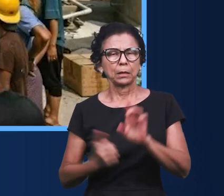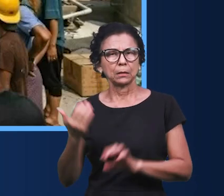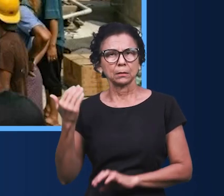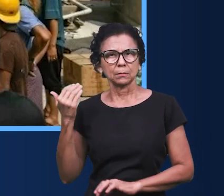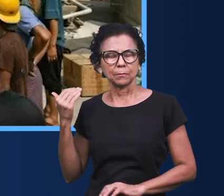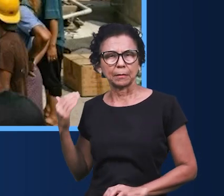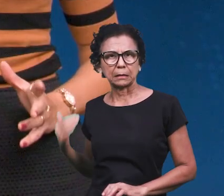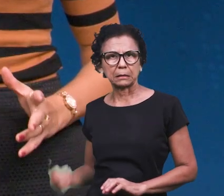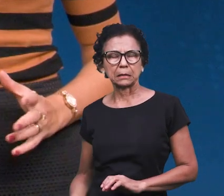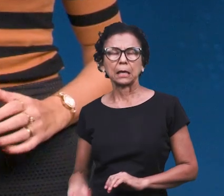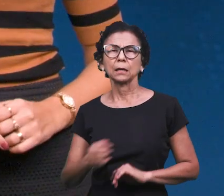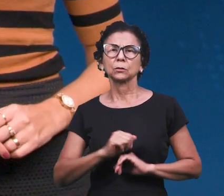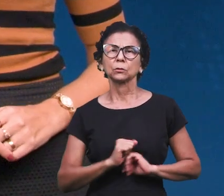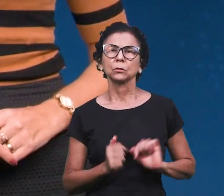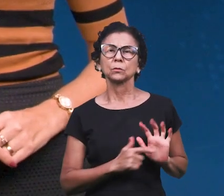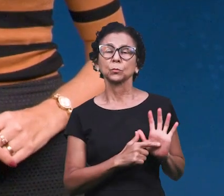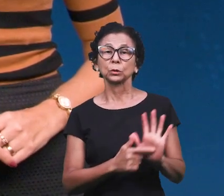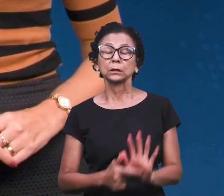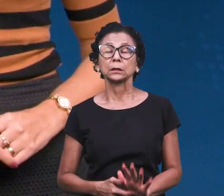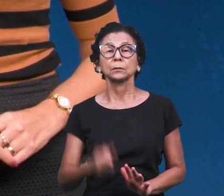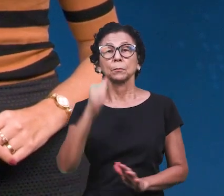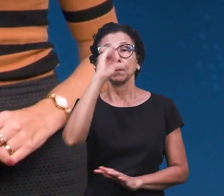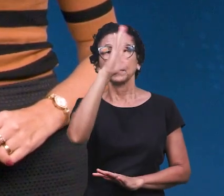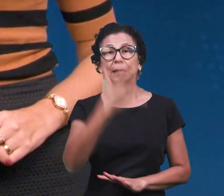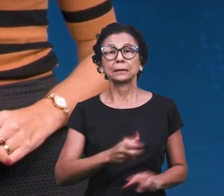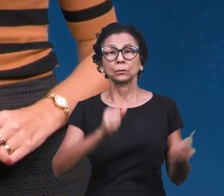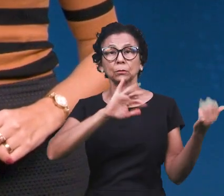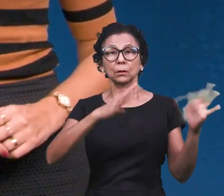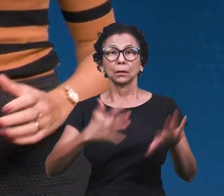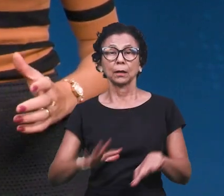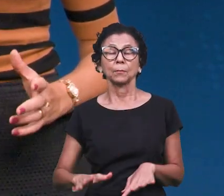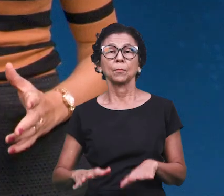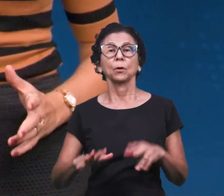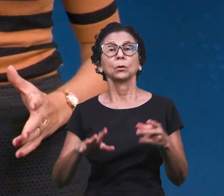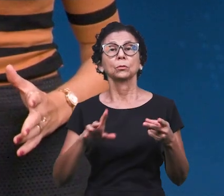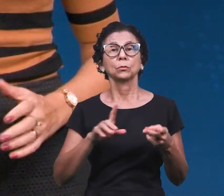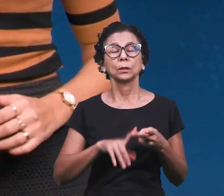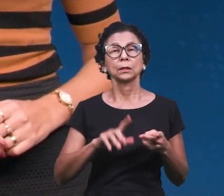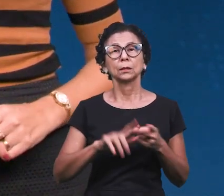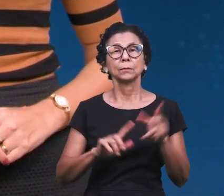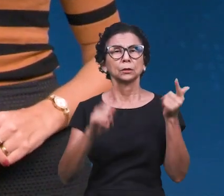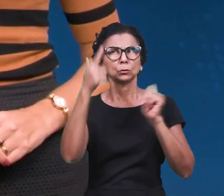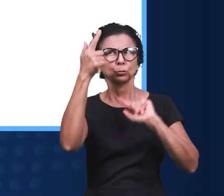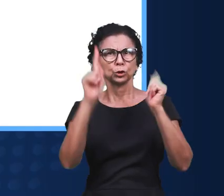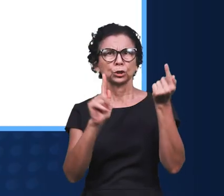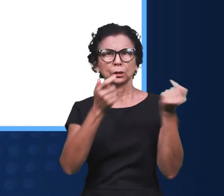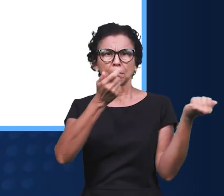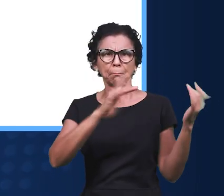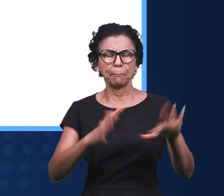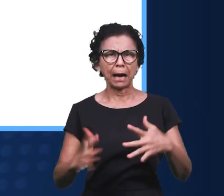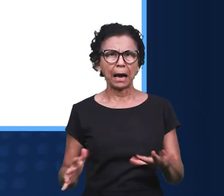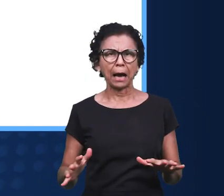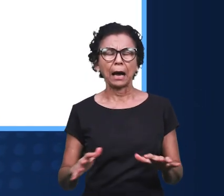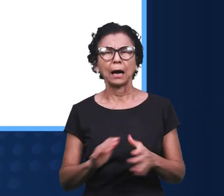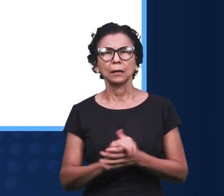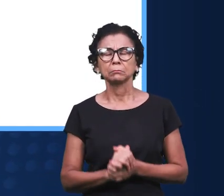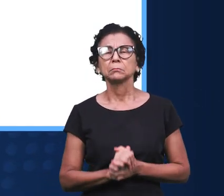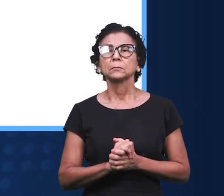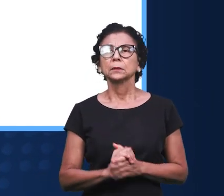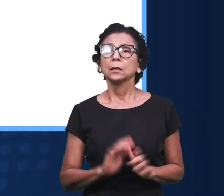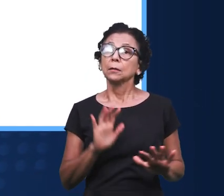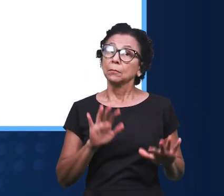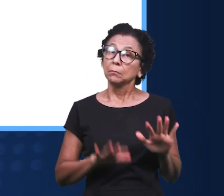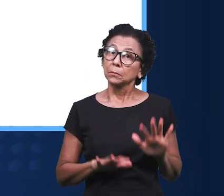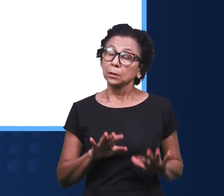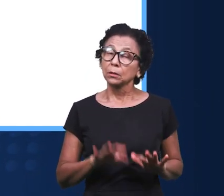o terremoto que ocorreu no Brasil e outro no Chile. E as previsões não são boas. O Japão pode ser o próximo